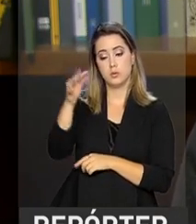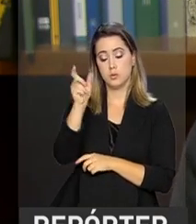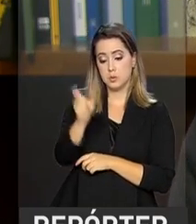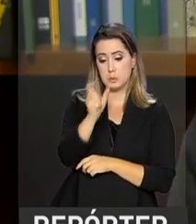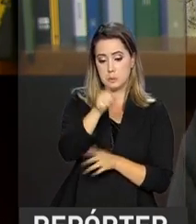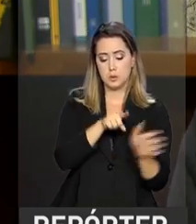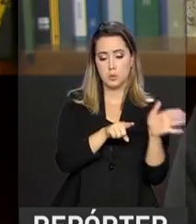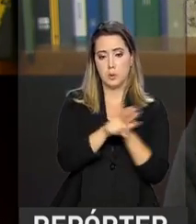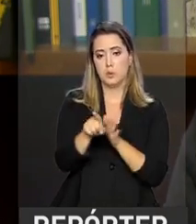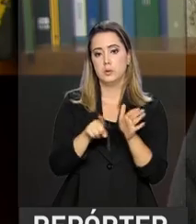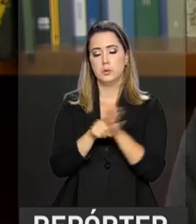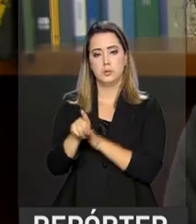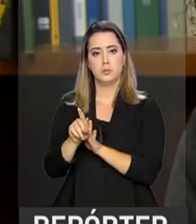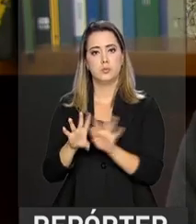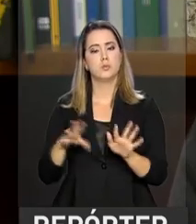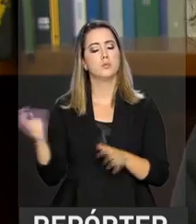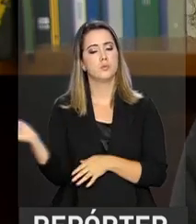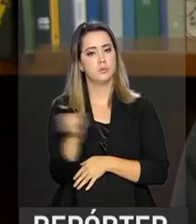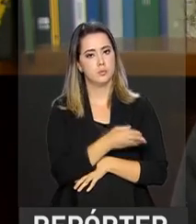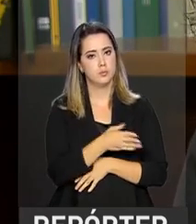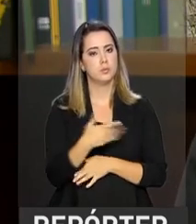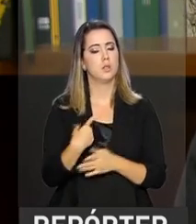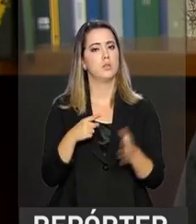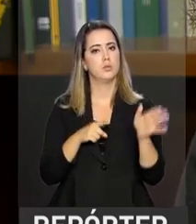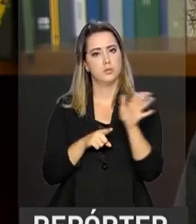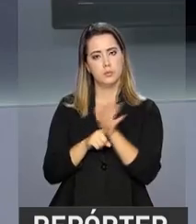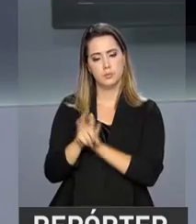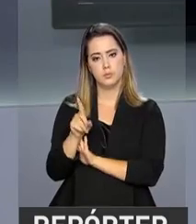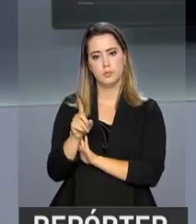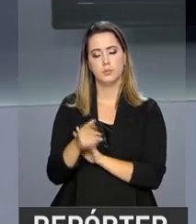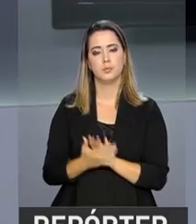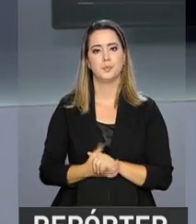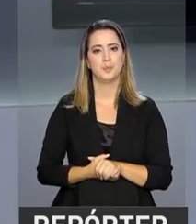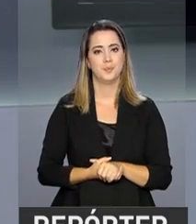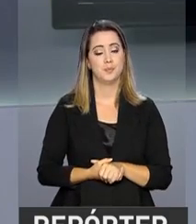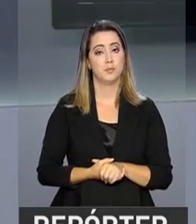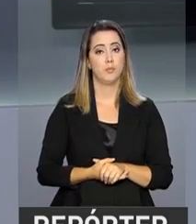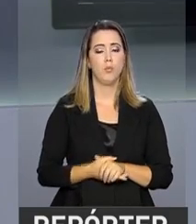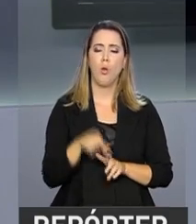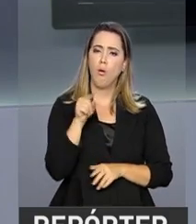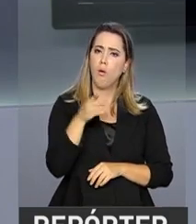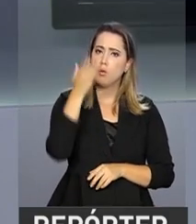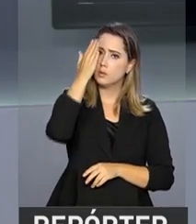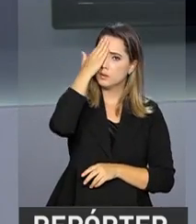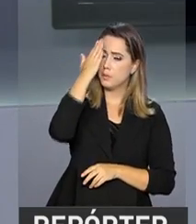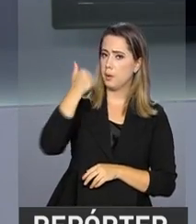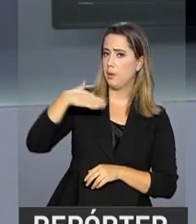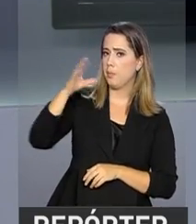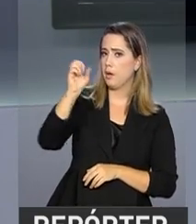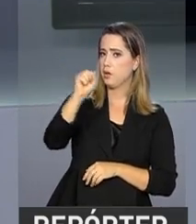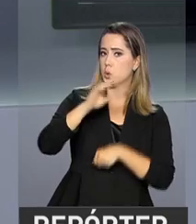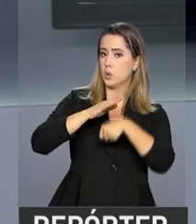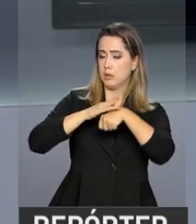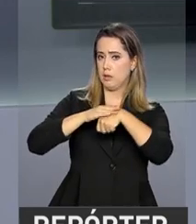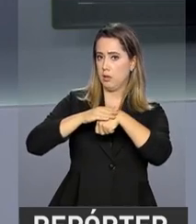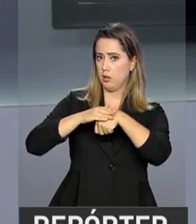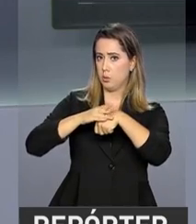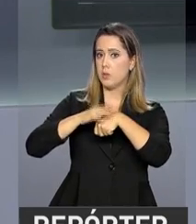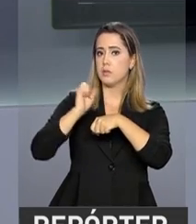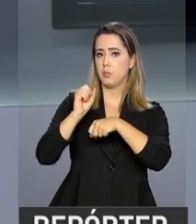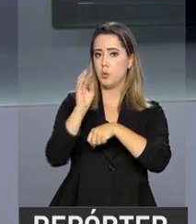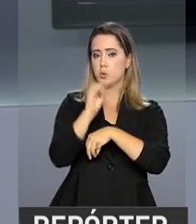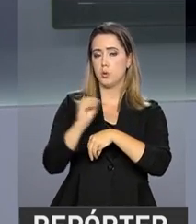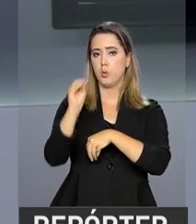e é inovar na pesquisa você sabia que mais 80 doenças podem ser tratadas